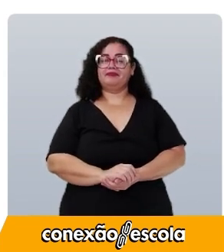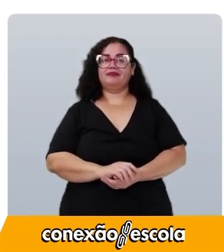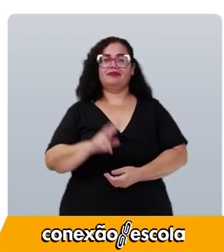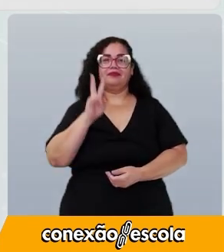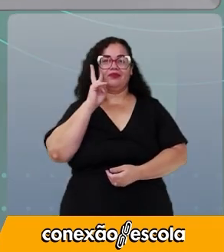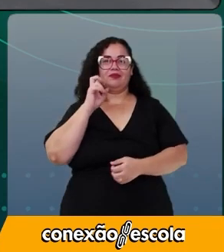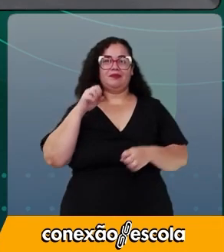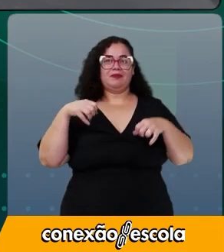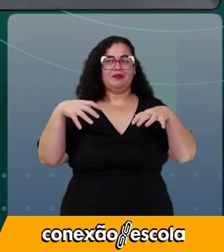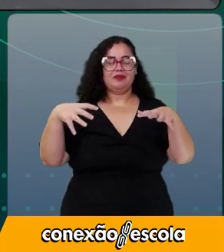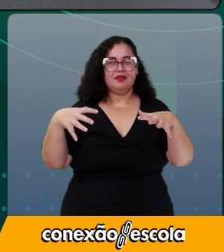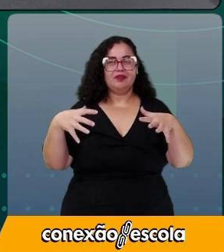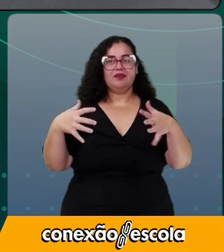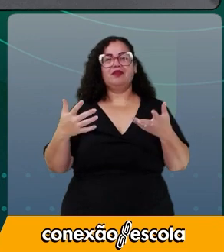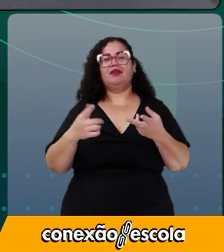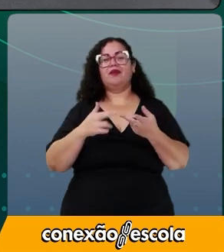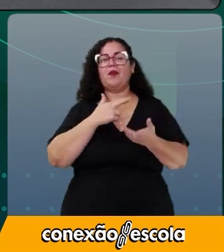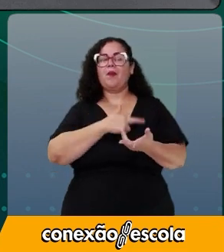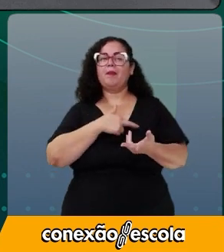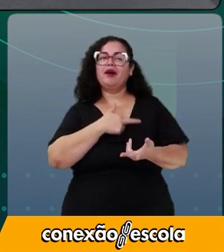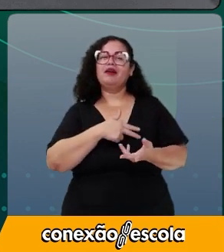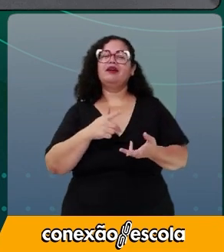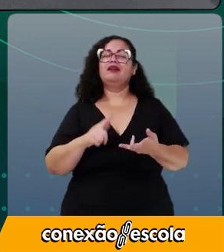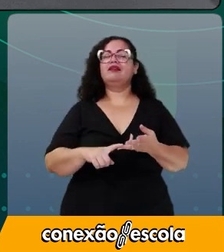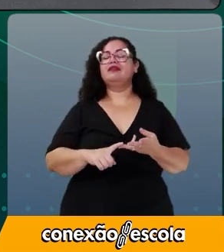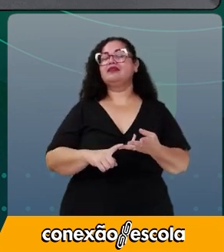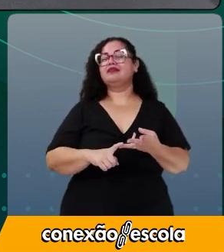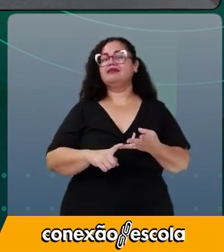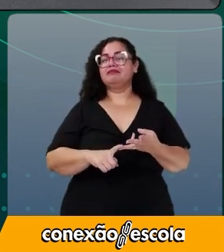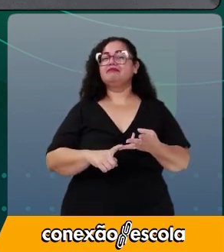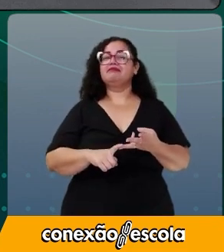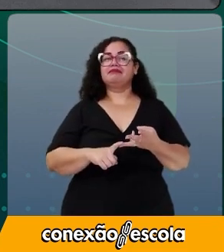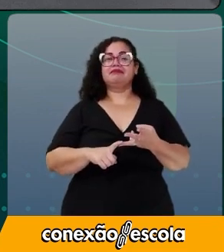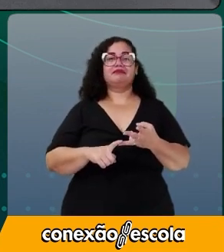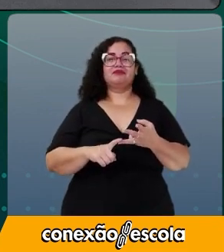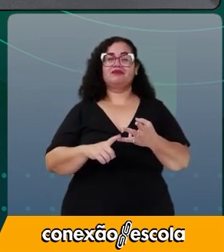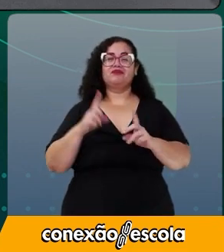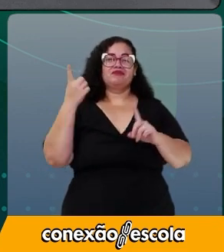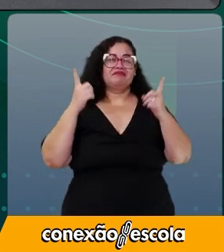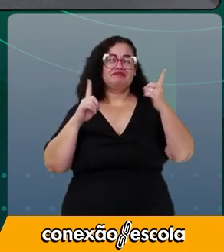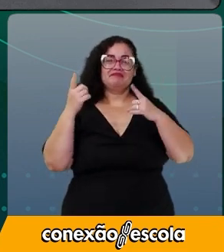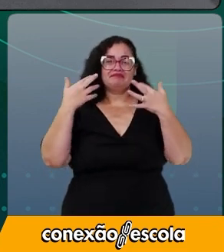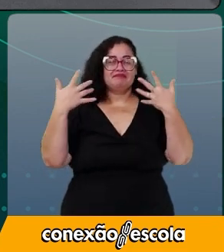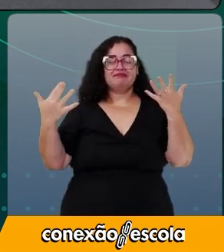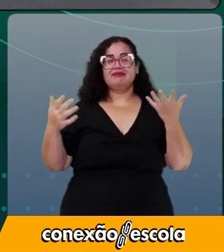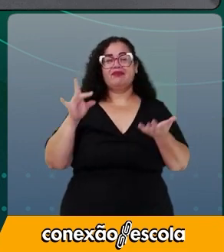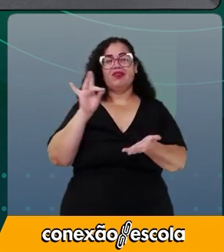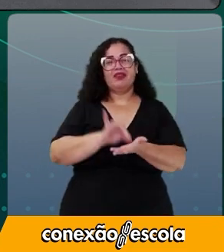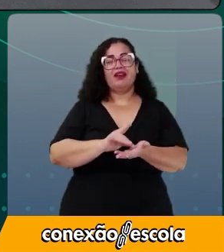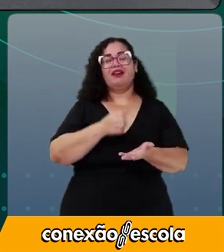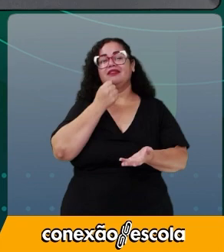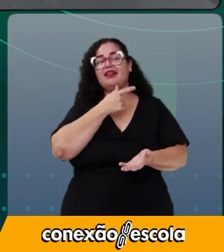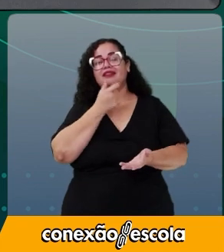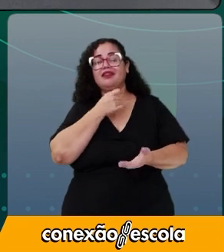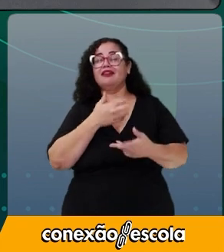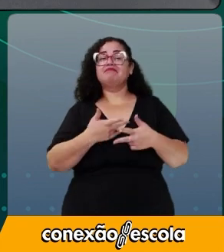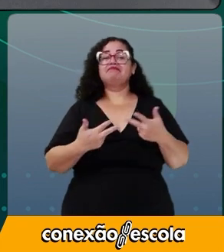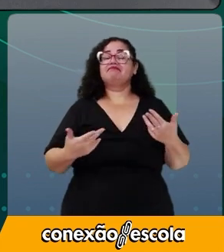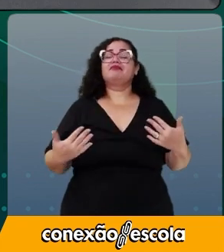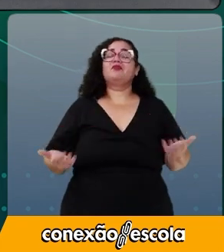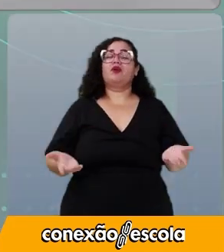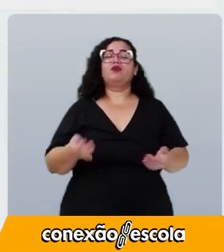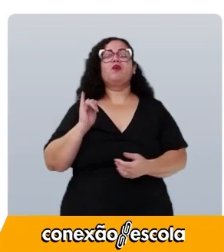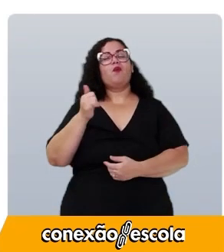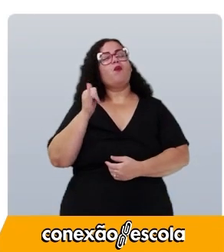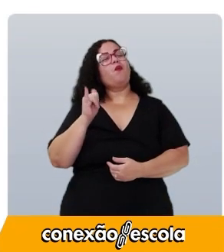Histórias de terror, histórias românticas, histórias fantasiosas, histórias reais, engraçadas? E